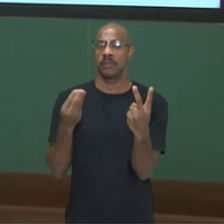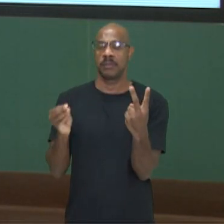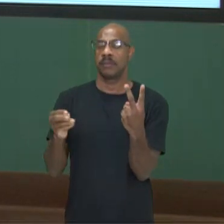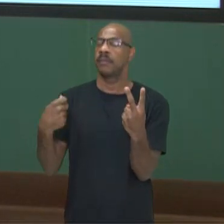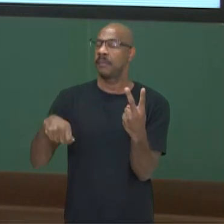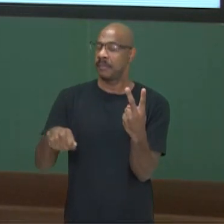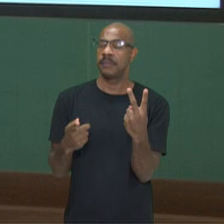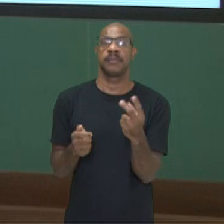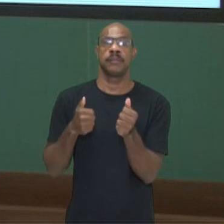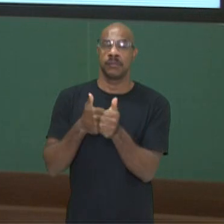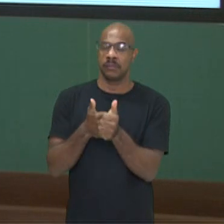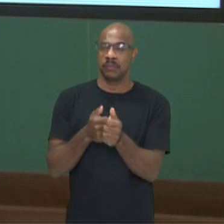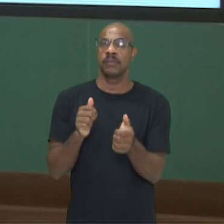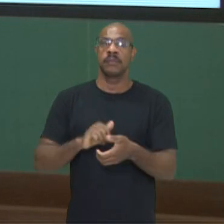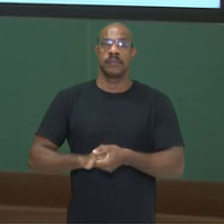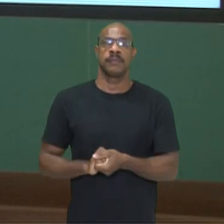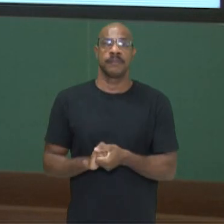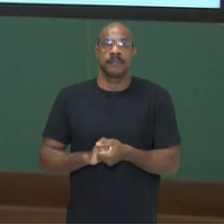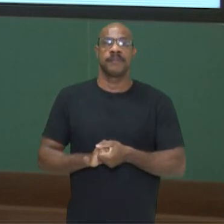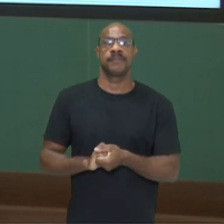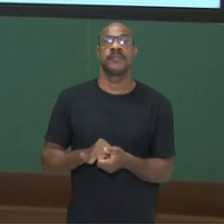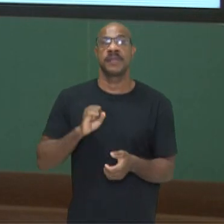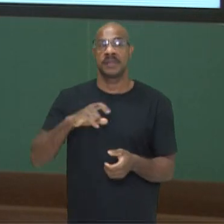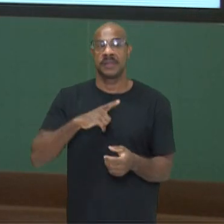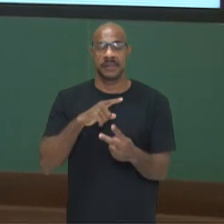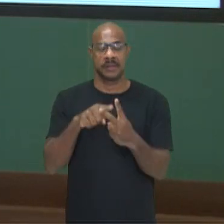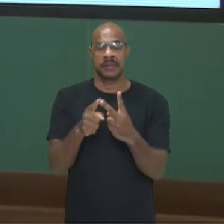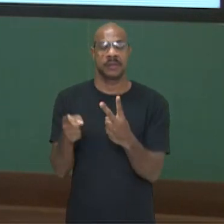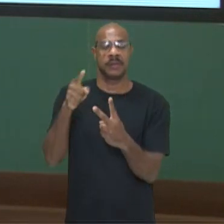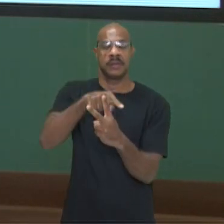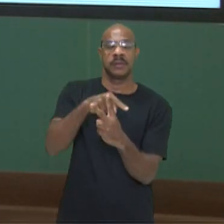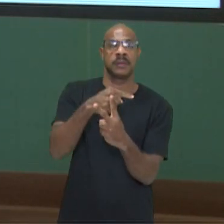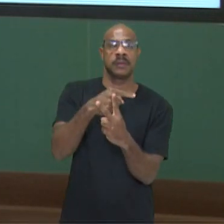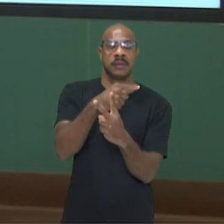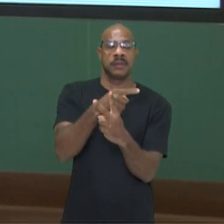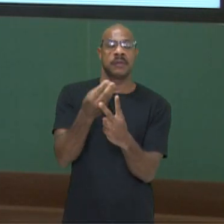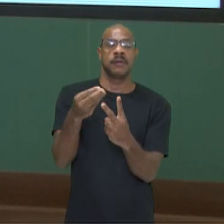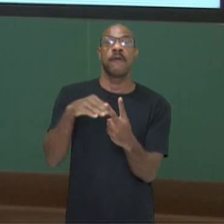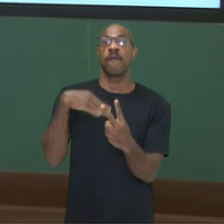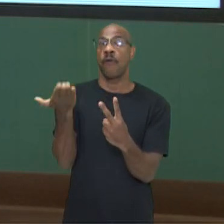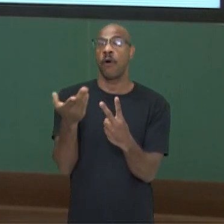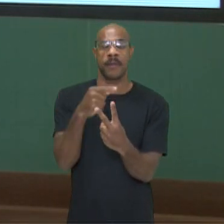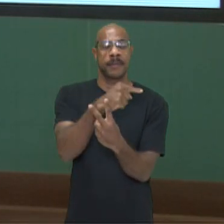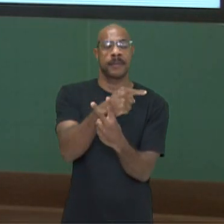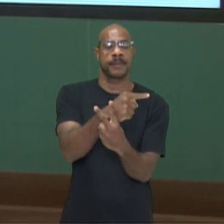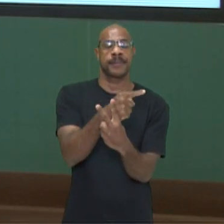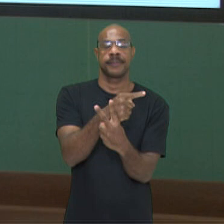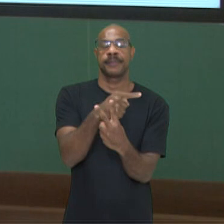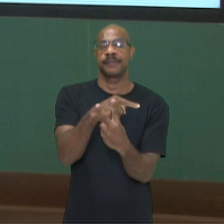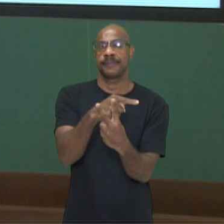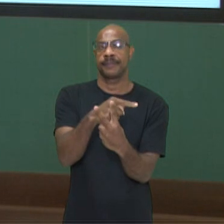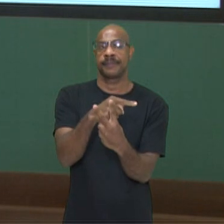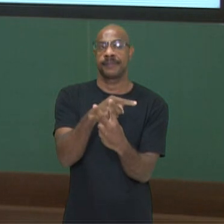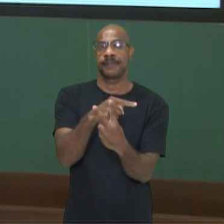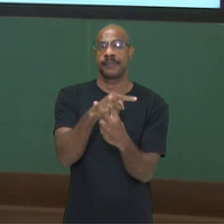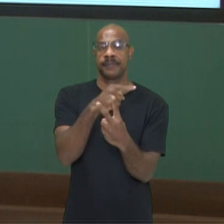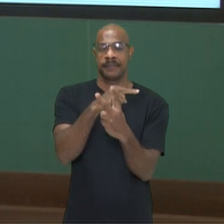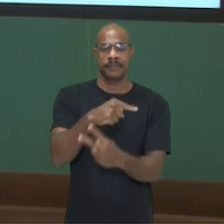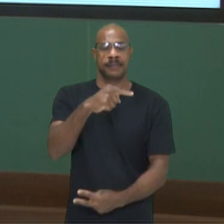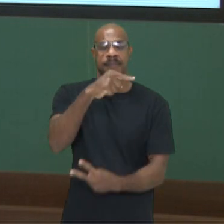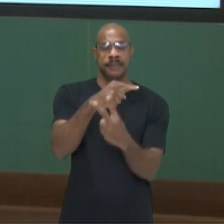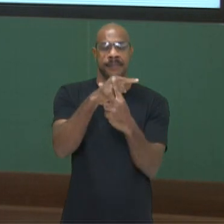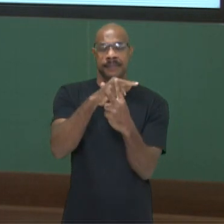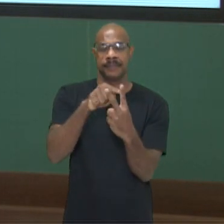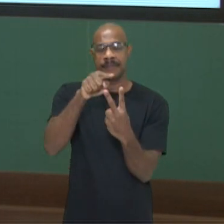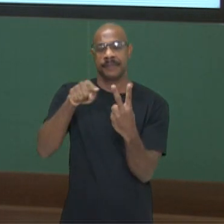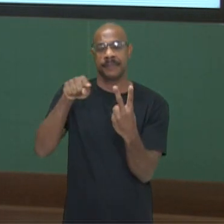resultado quando esse sinalzinho de menos está dentro da está fora da raiz, ok?